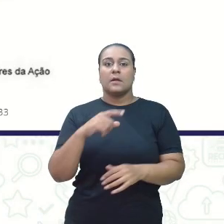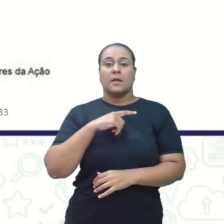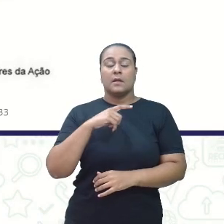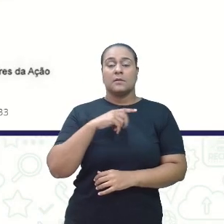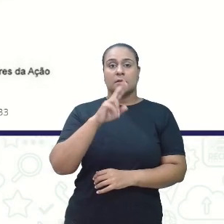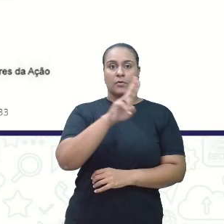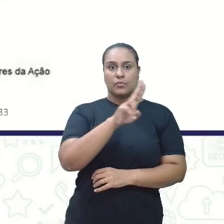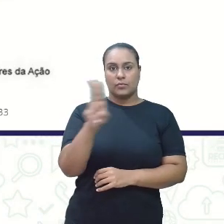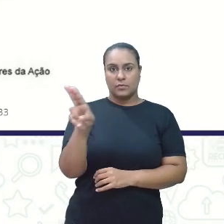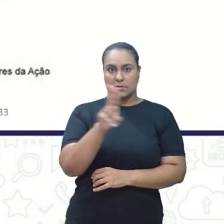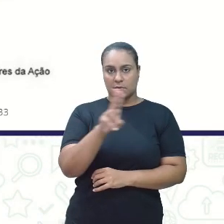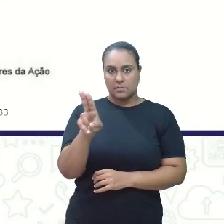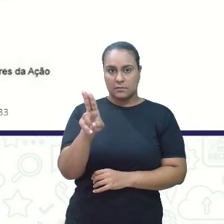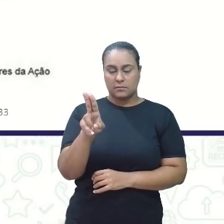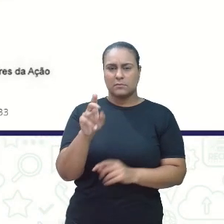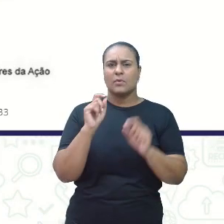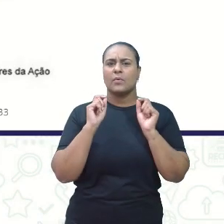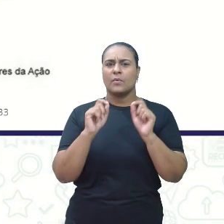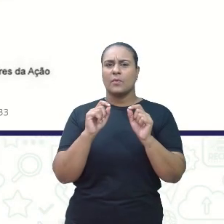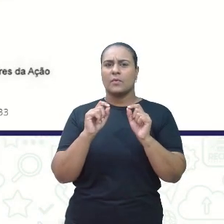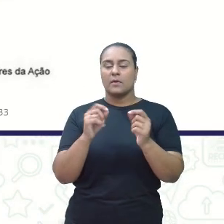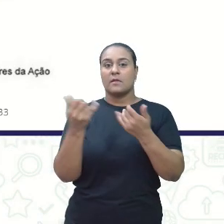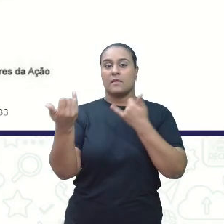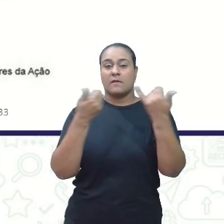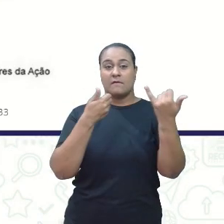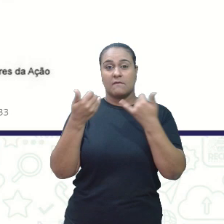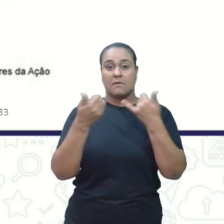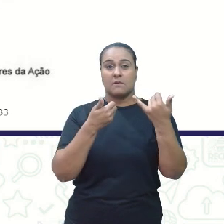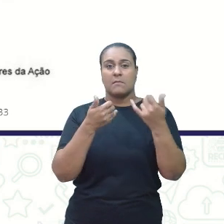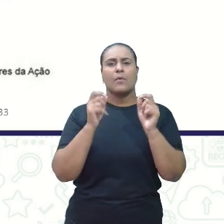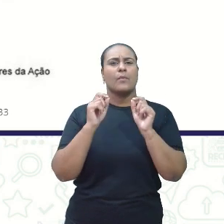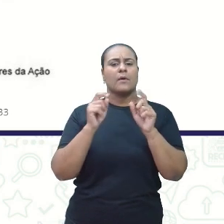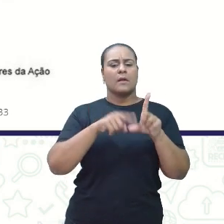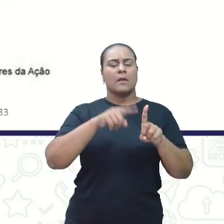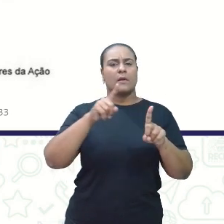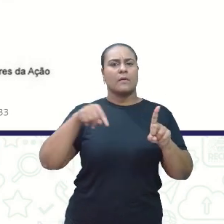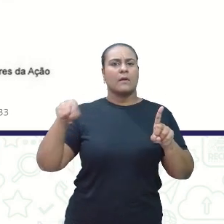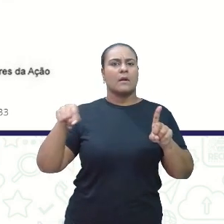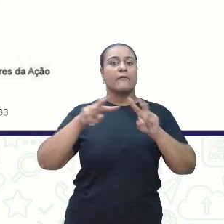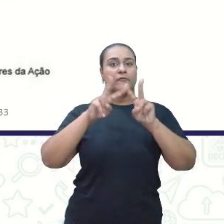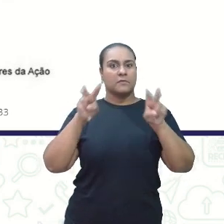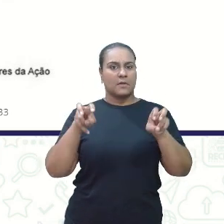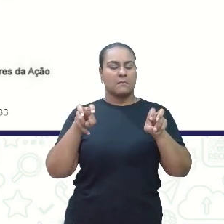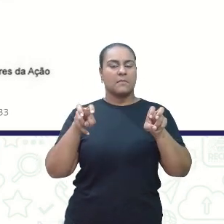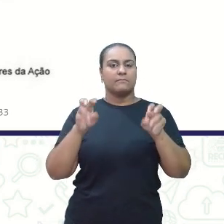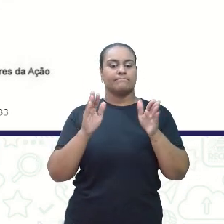falado anteriormente, e nesse título ele já trouxe a informação do que o gráfico se tratava.